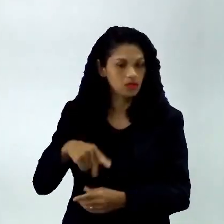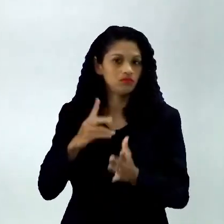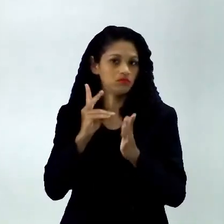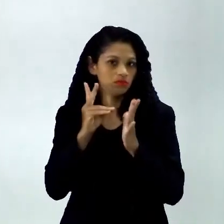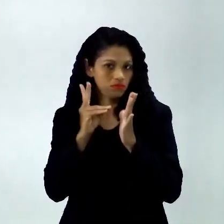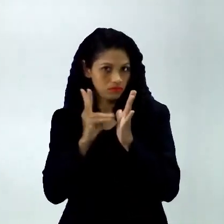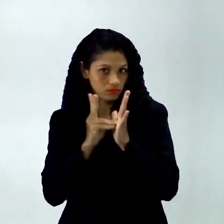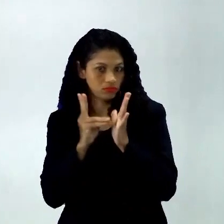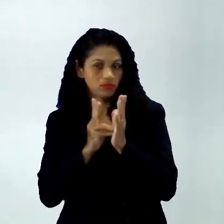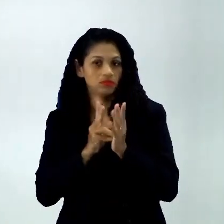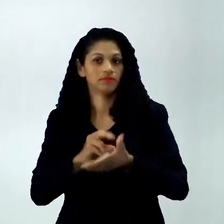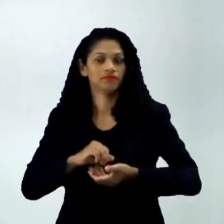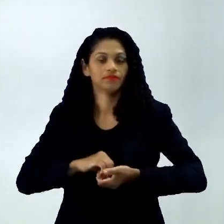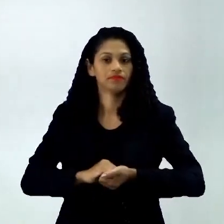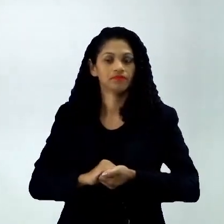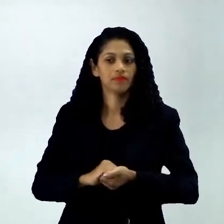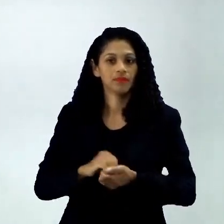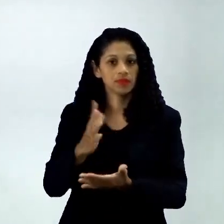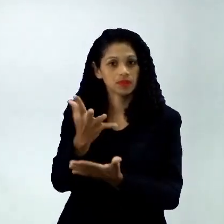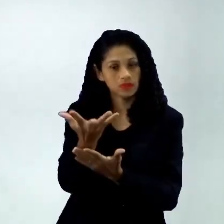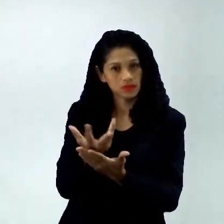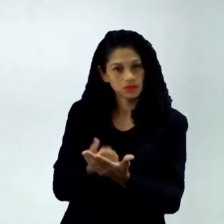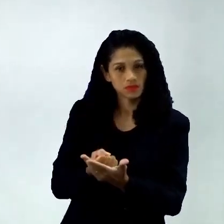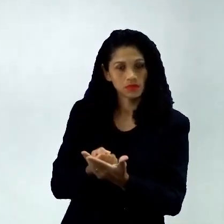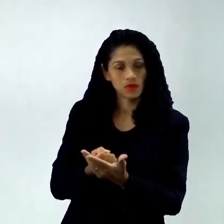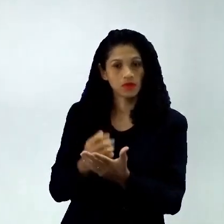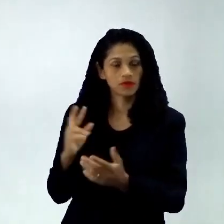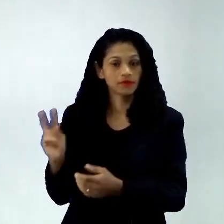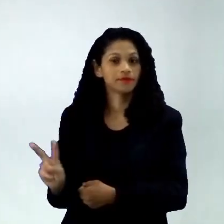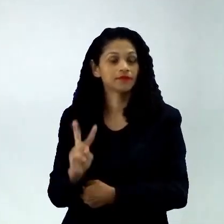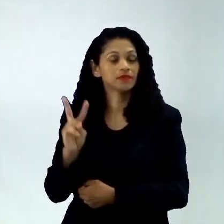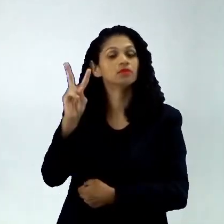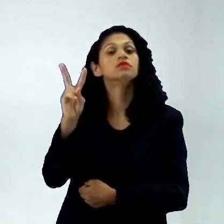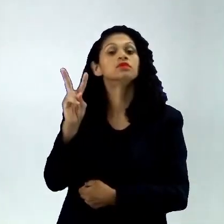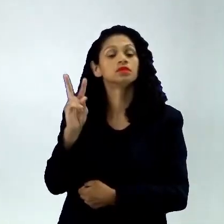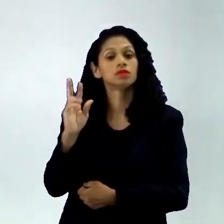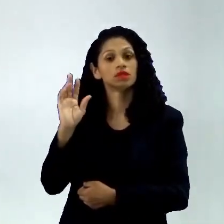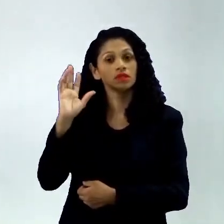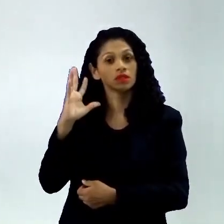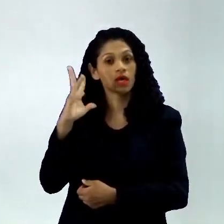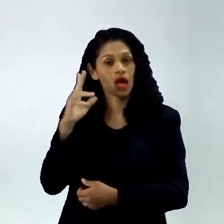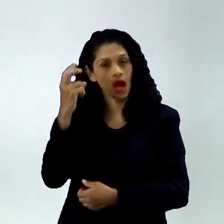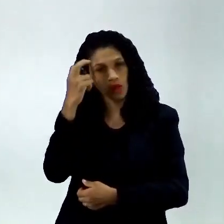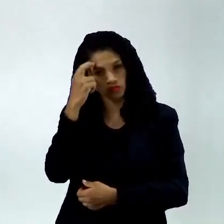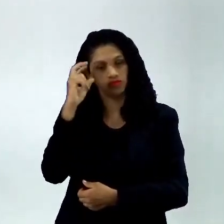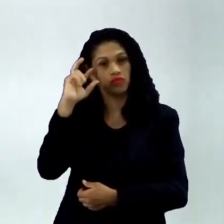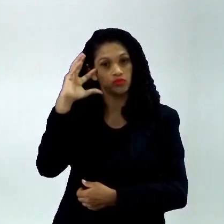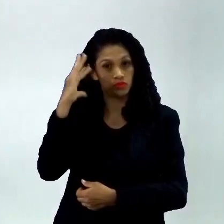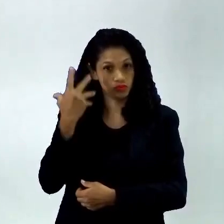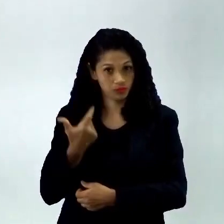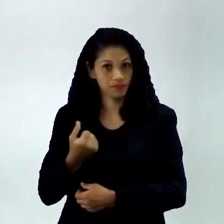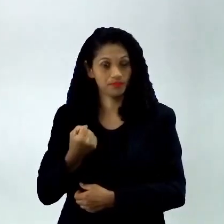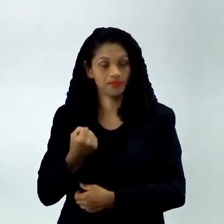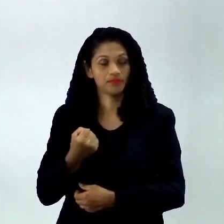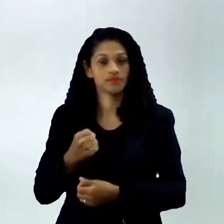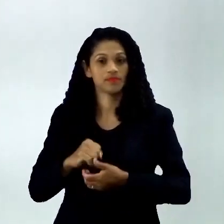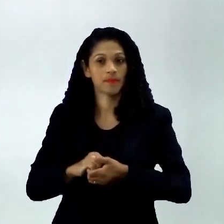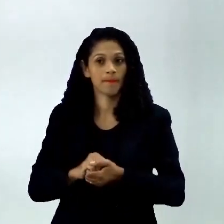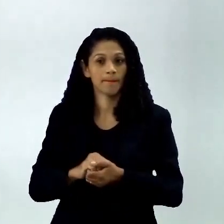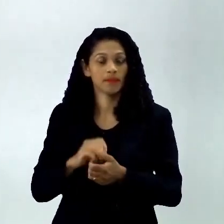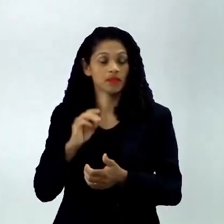resgate e evidenciar a valorização da cultura afro, a gente vai ter um direcionamento do que é ser brasileiro e como isso